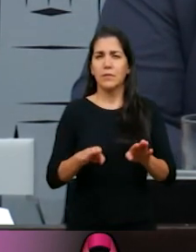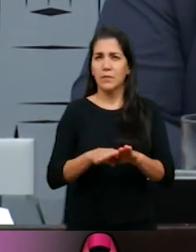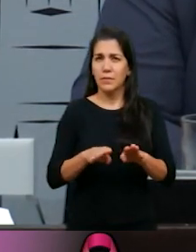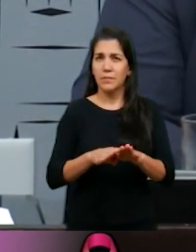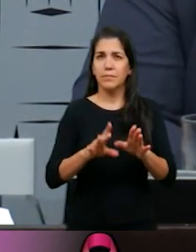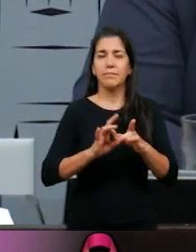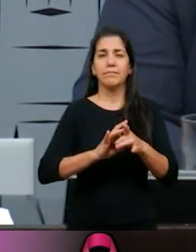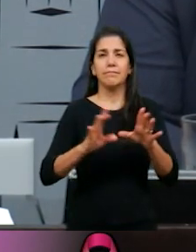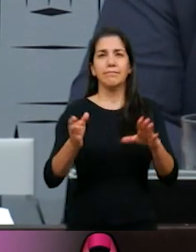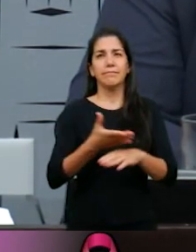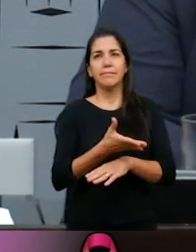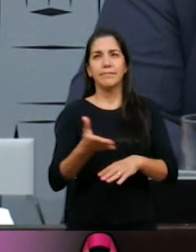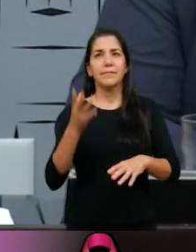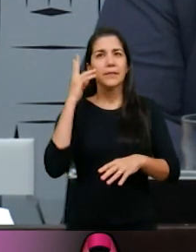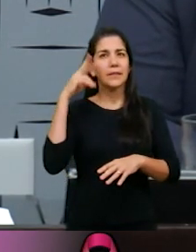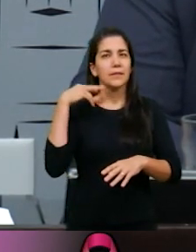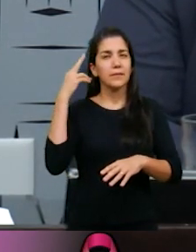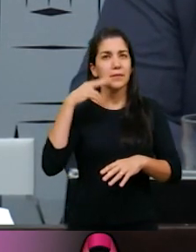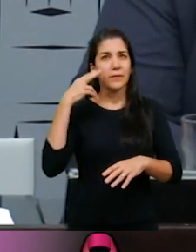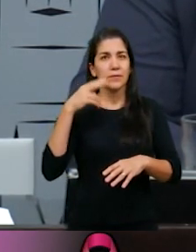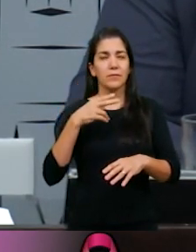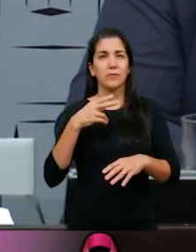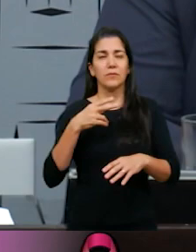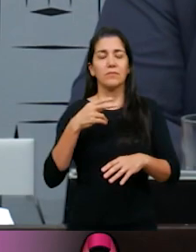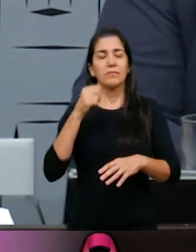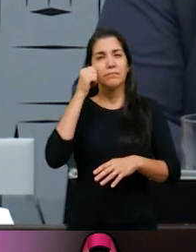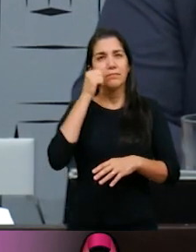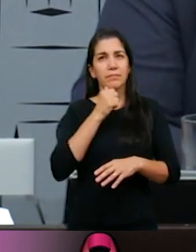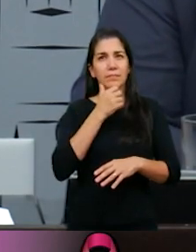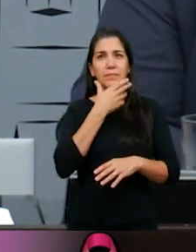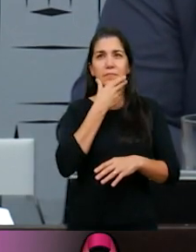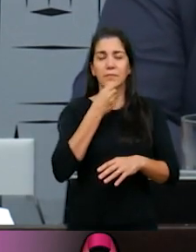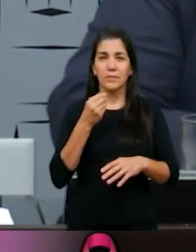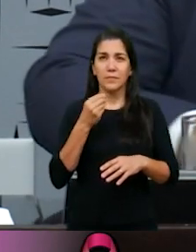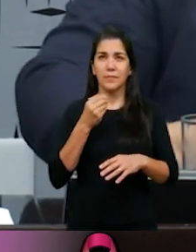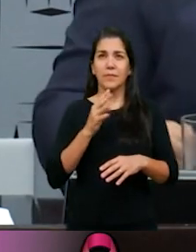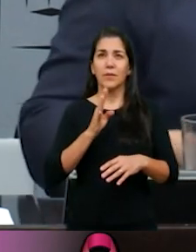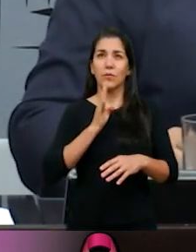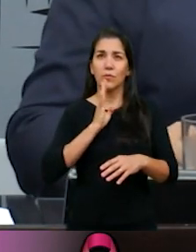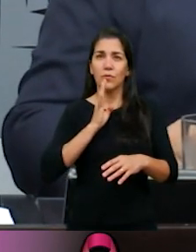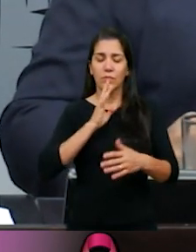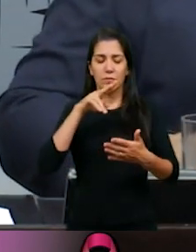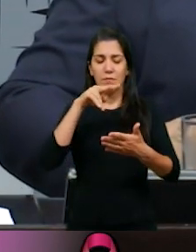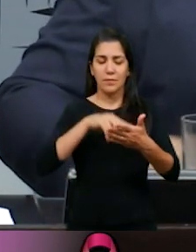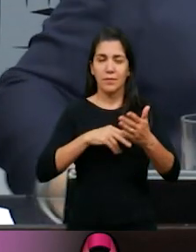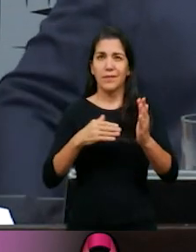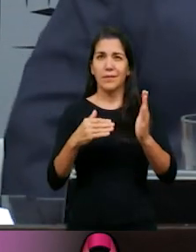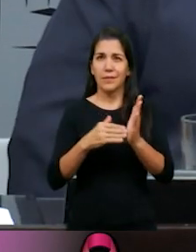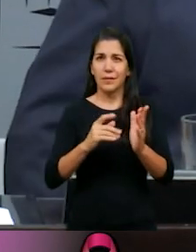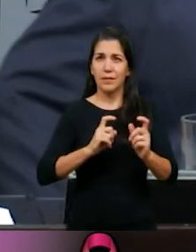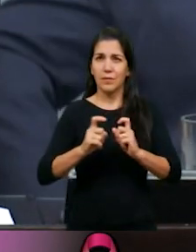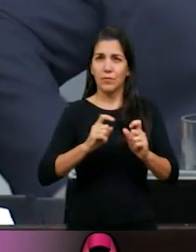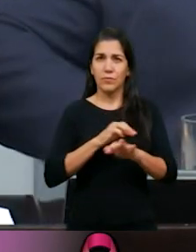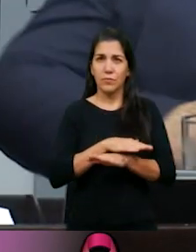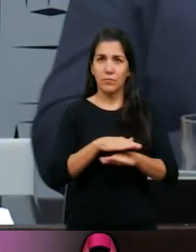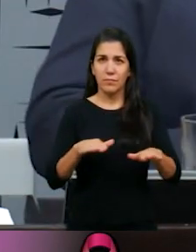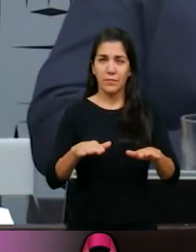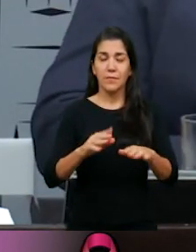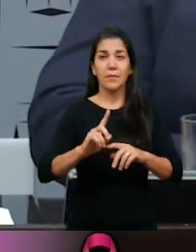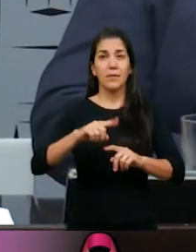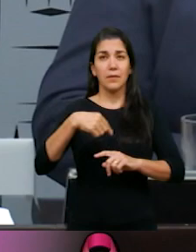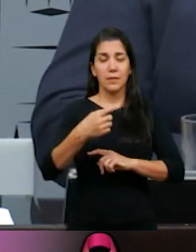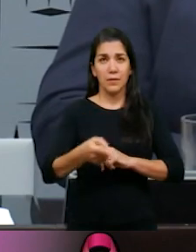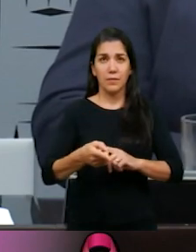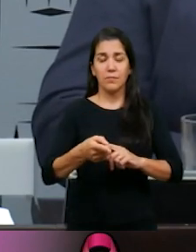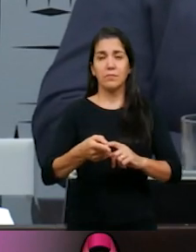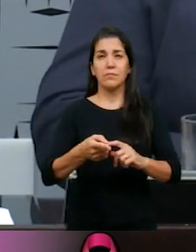à disposição dos senhores vereadores e da senhora vereadora para conhecimento até o final deste grande expediente,